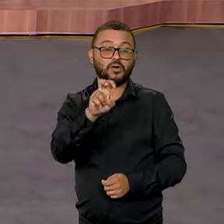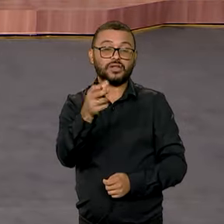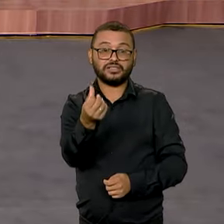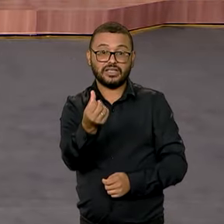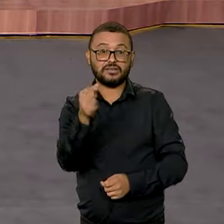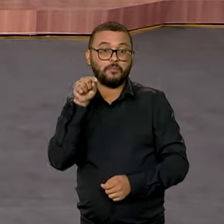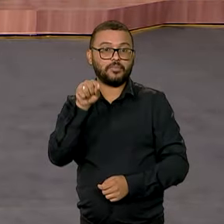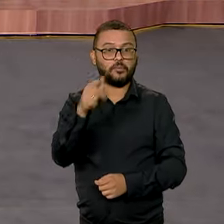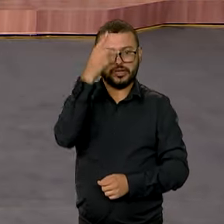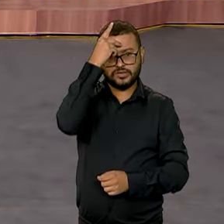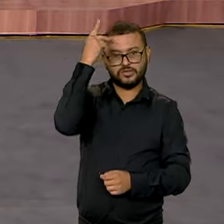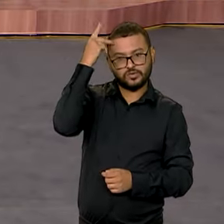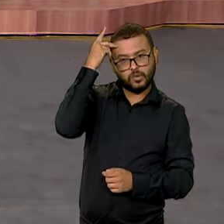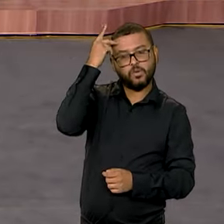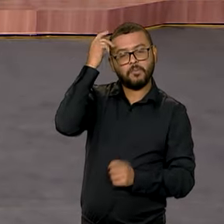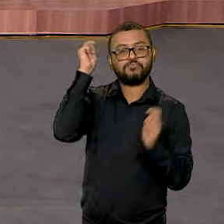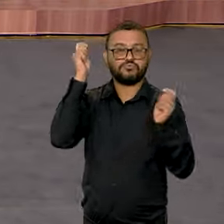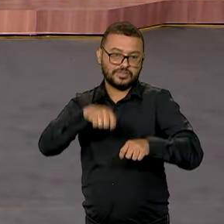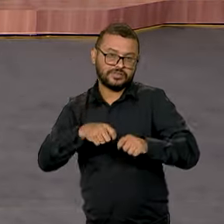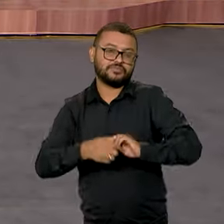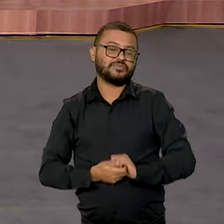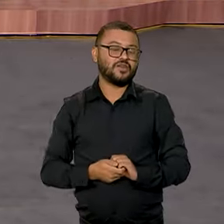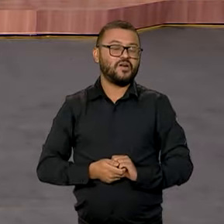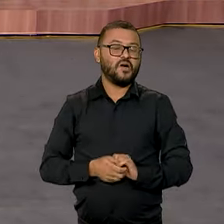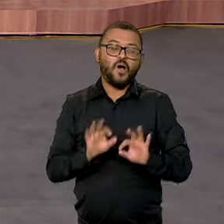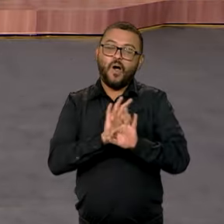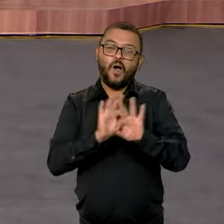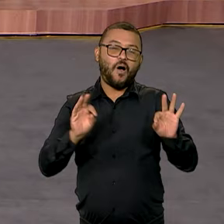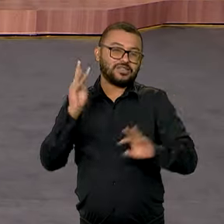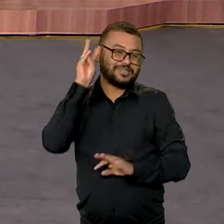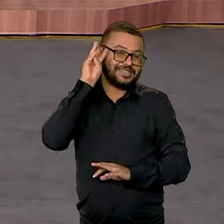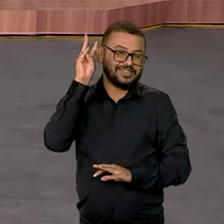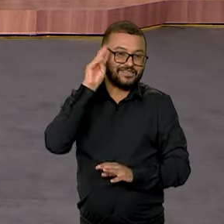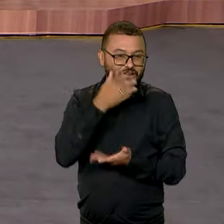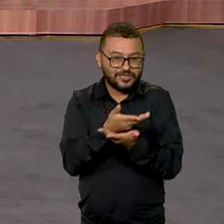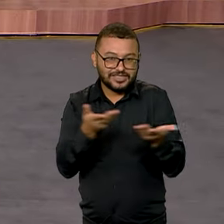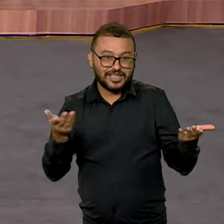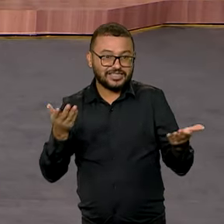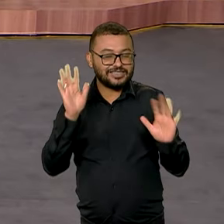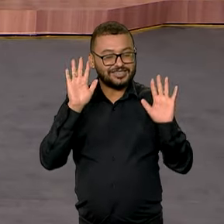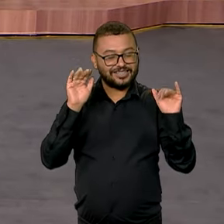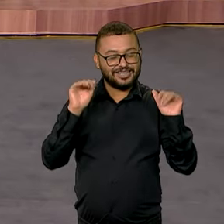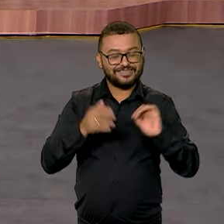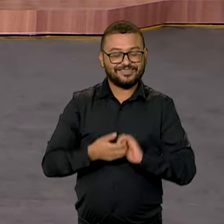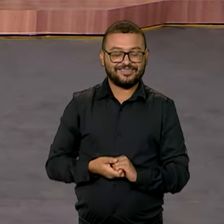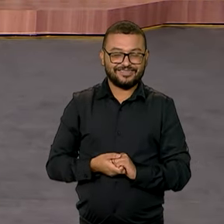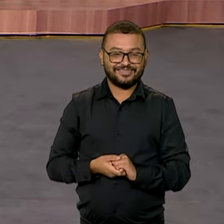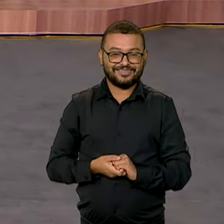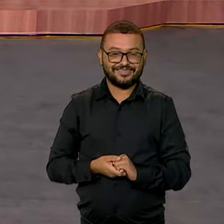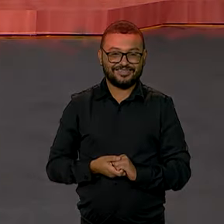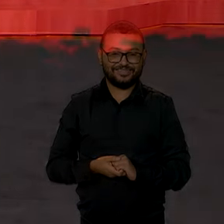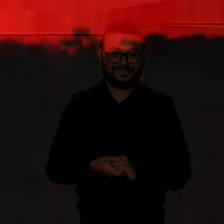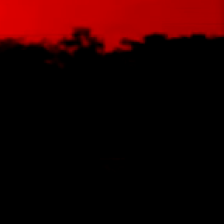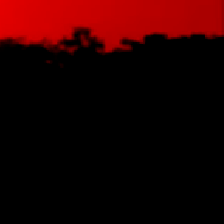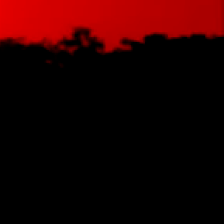municípios de até 156 mil habitantes. Uma ótima terça-feira para você. Até já. Tchau.